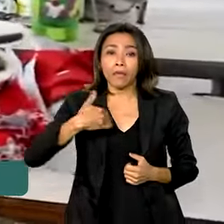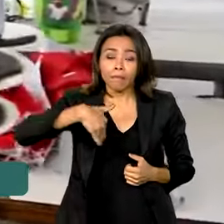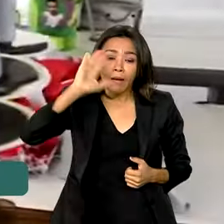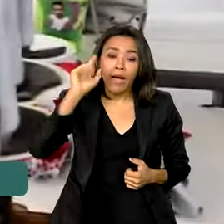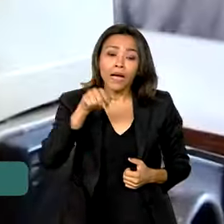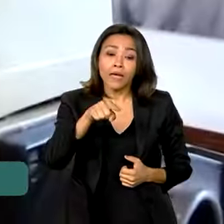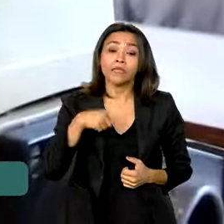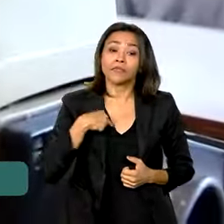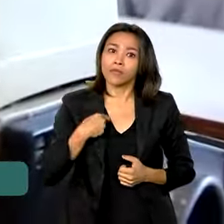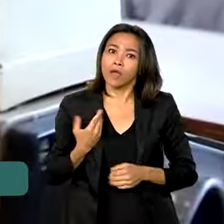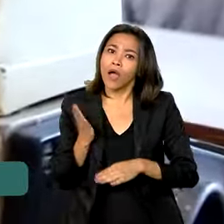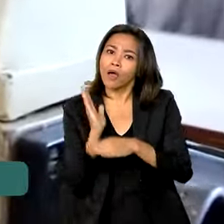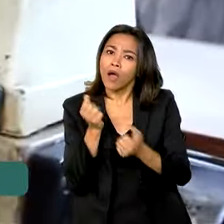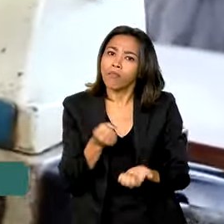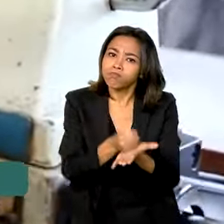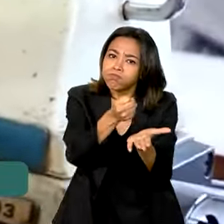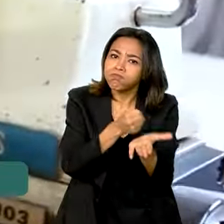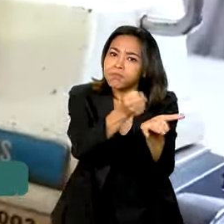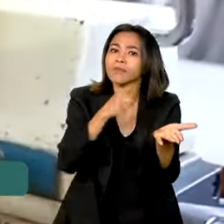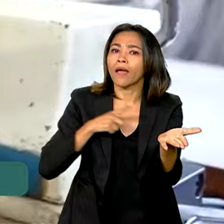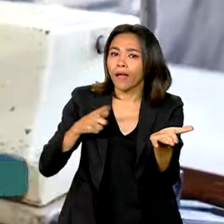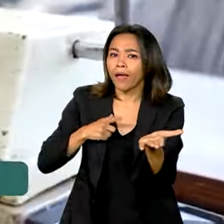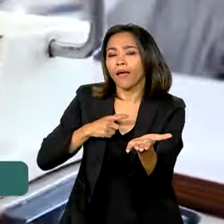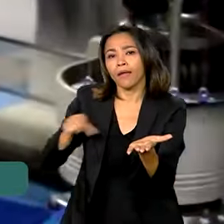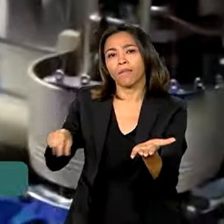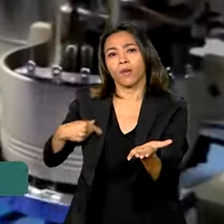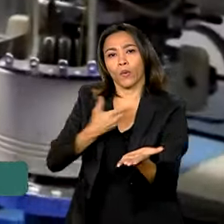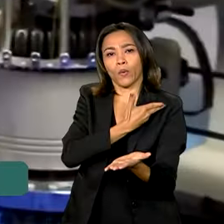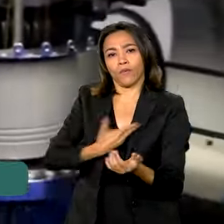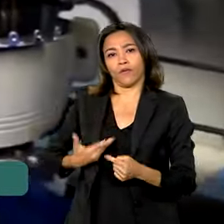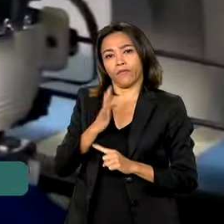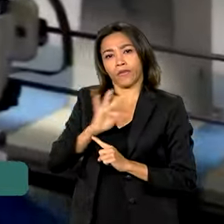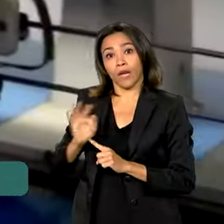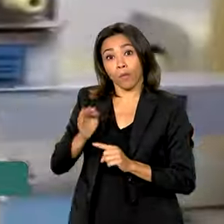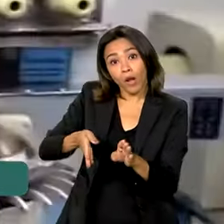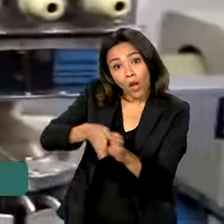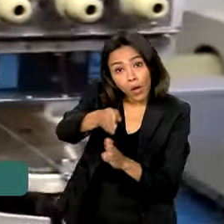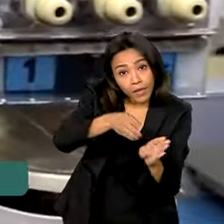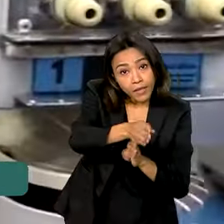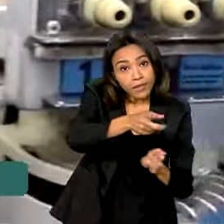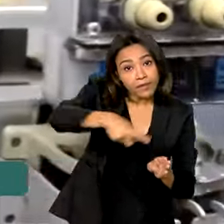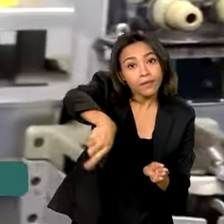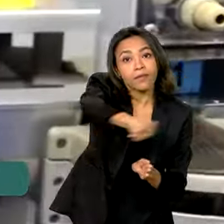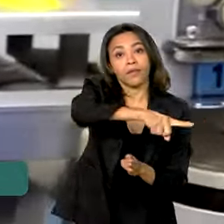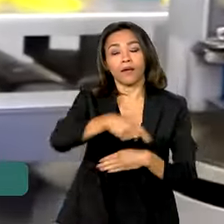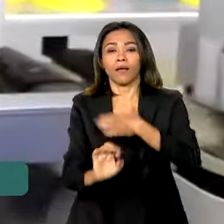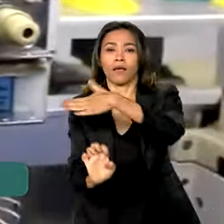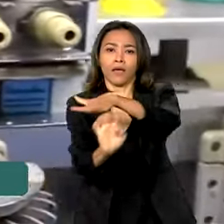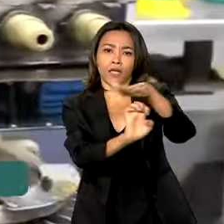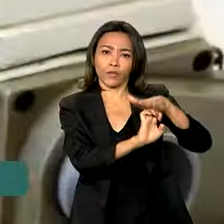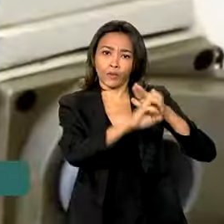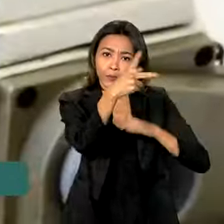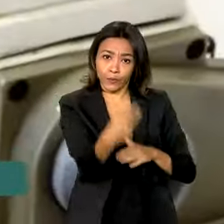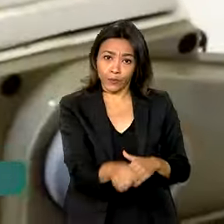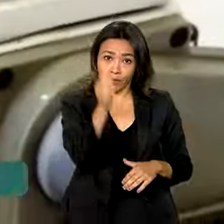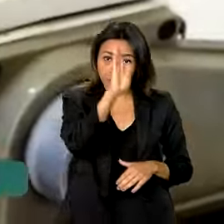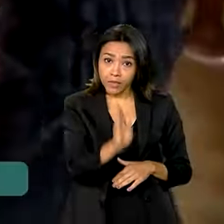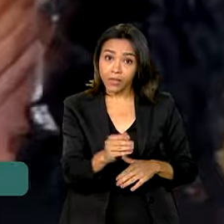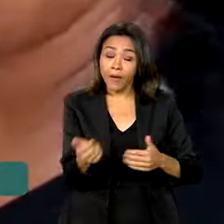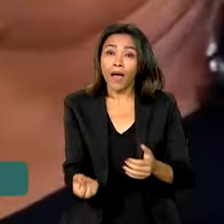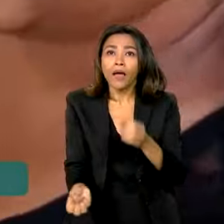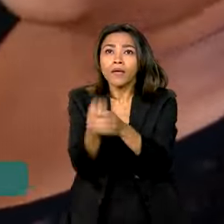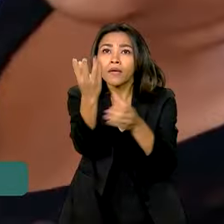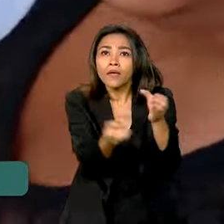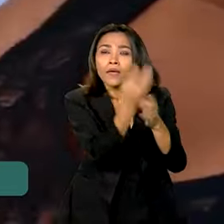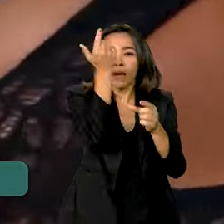benefícios estão sendo finalizados pelo governo federal para auxiliar a indústria nacional a gerar mais